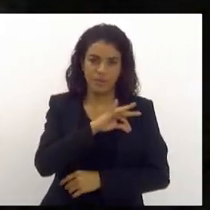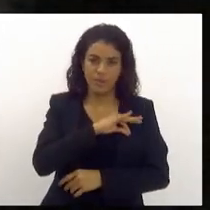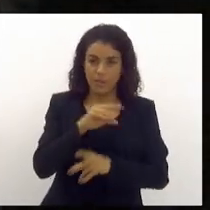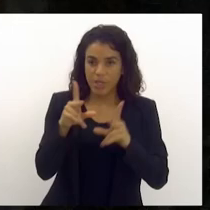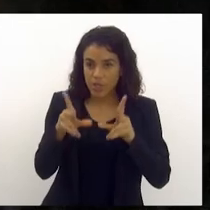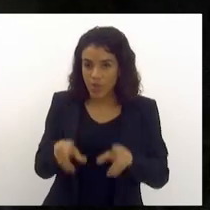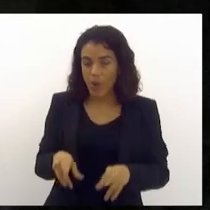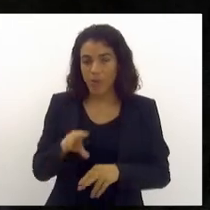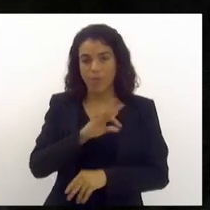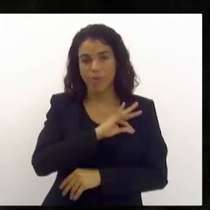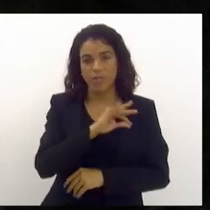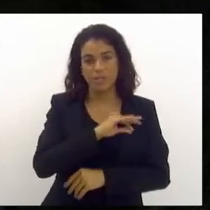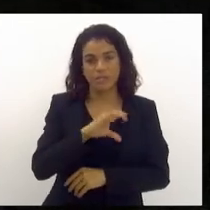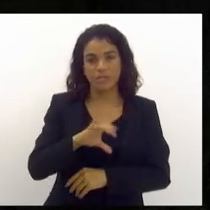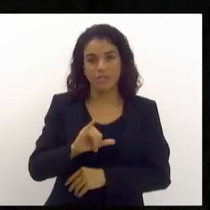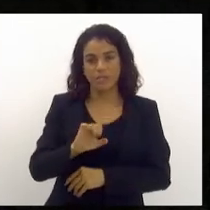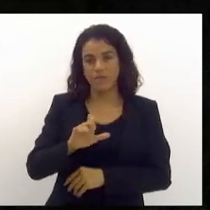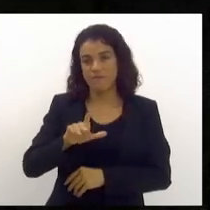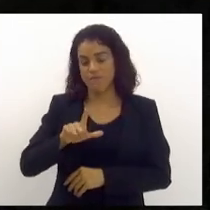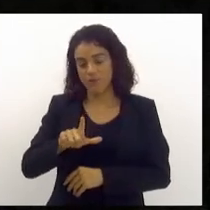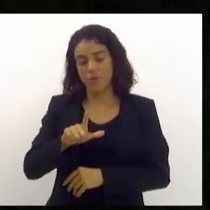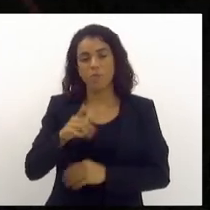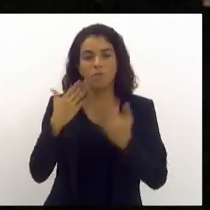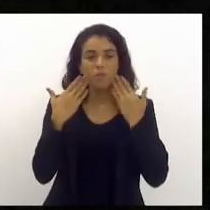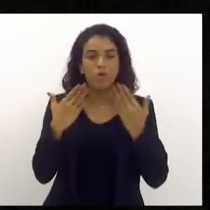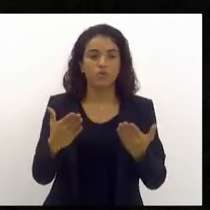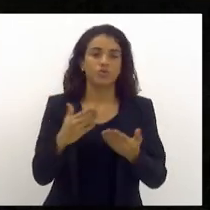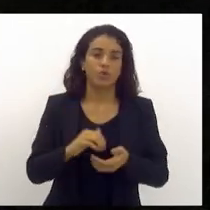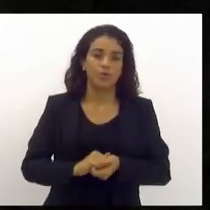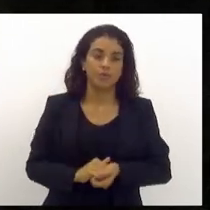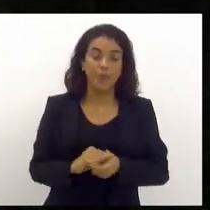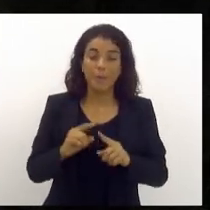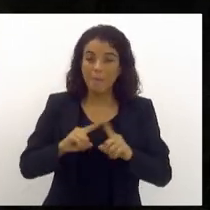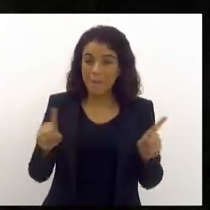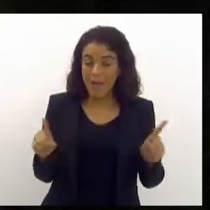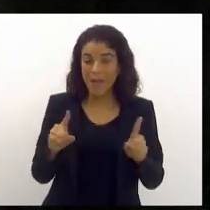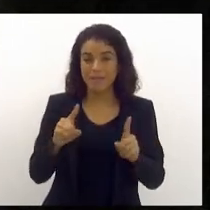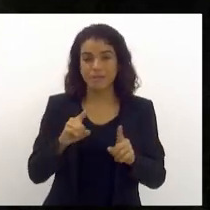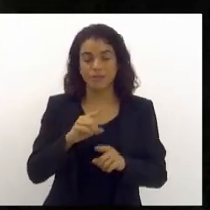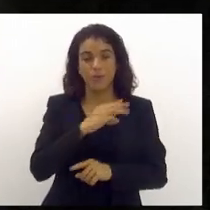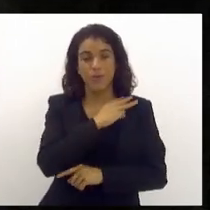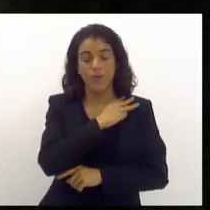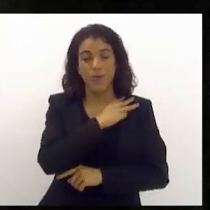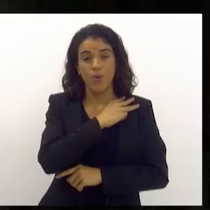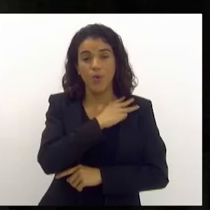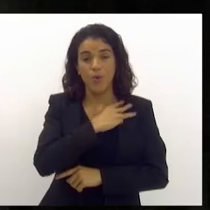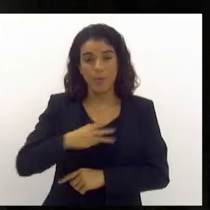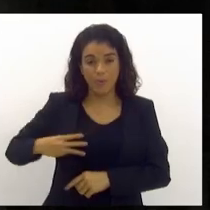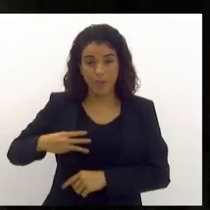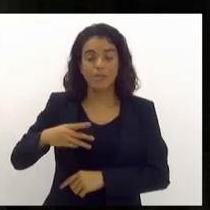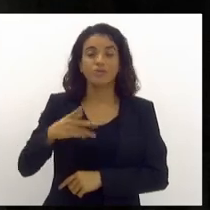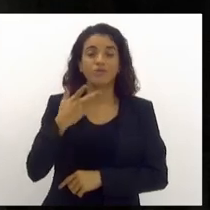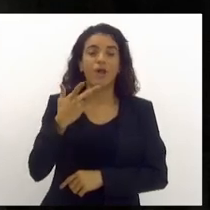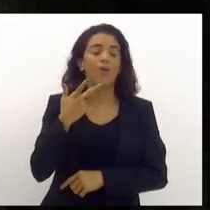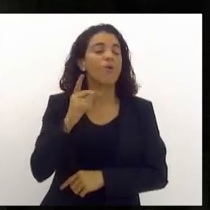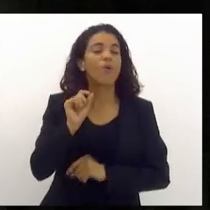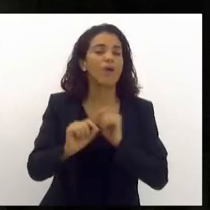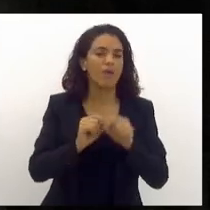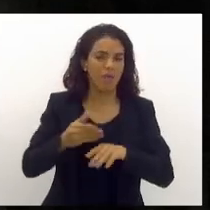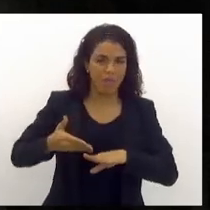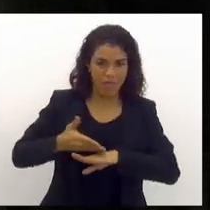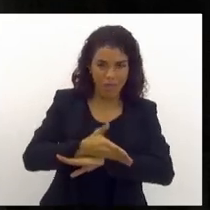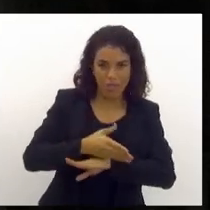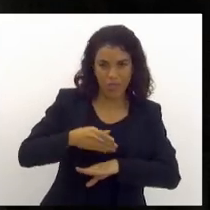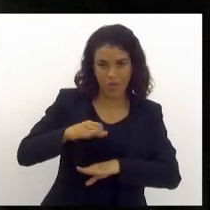Civil mostrou aí, desculpa que eu vou falar aqui, mas o ministro, vou falar mais uma vez, Flávio Dino entrando na maré, eu não